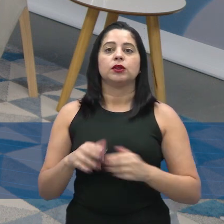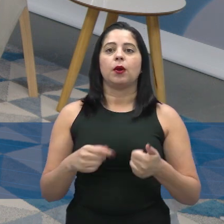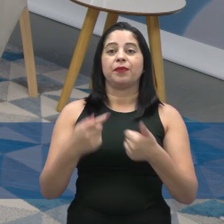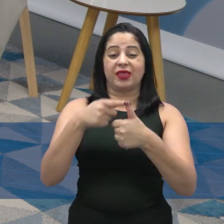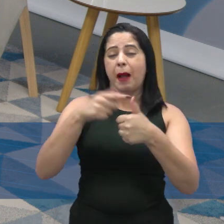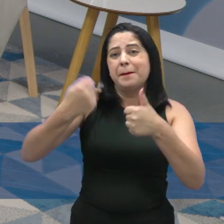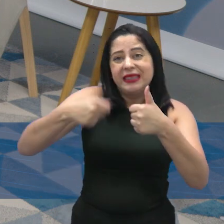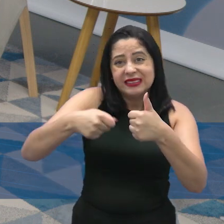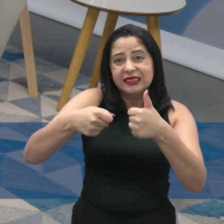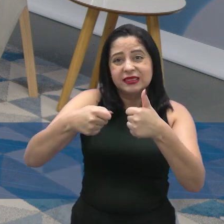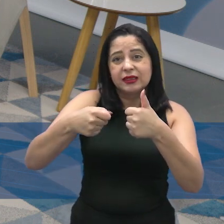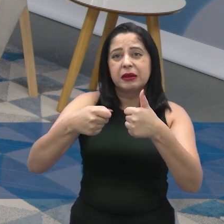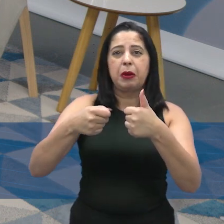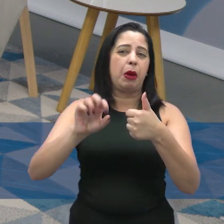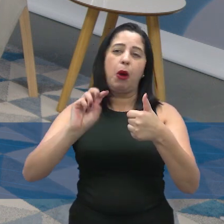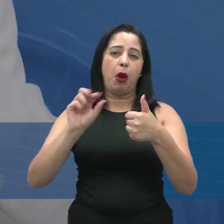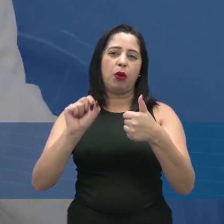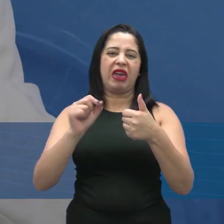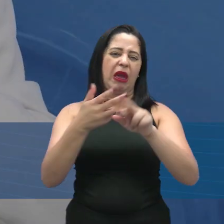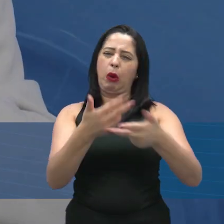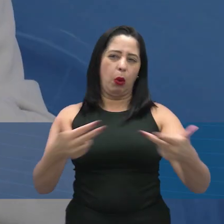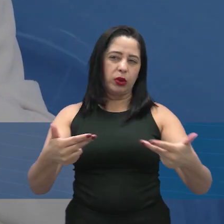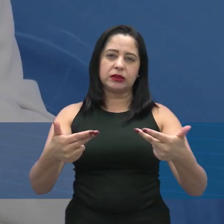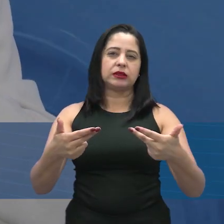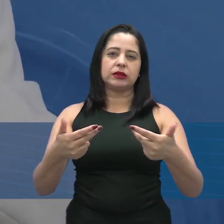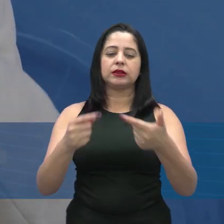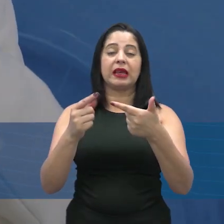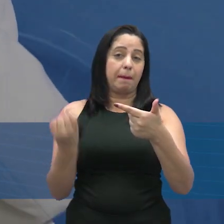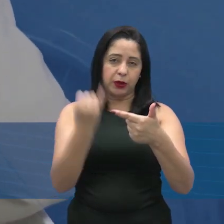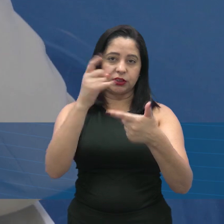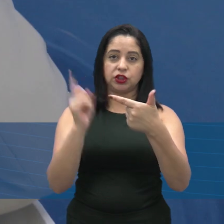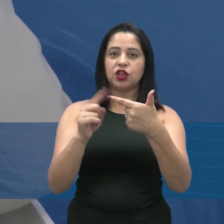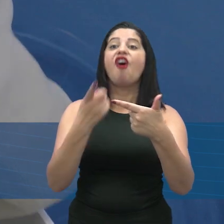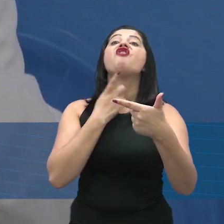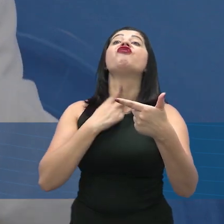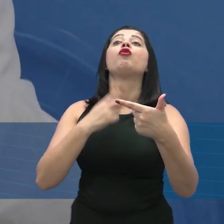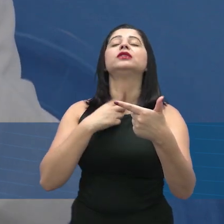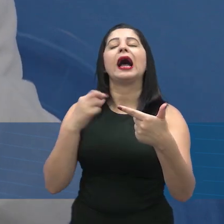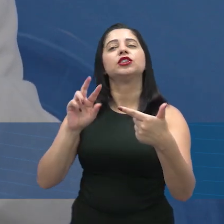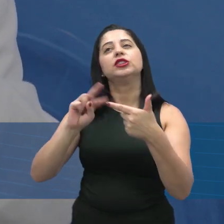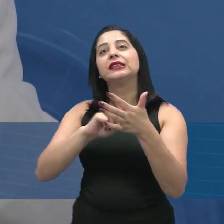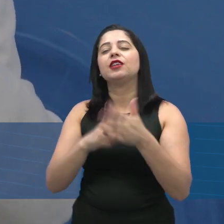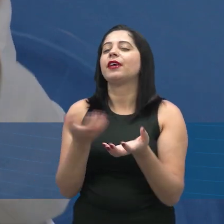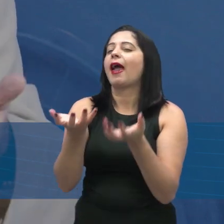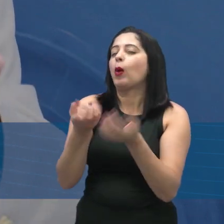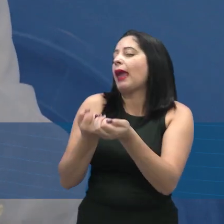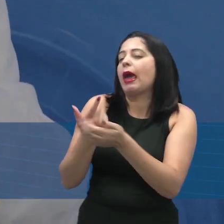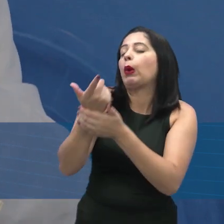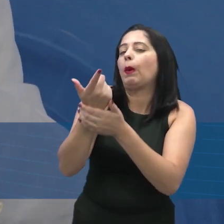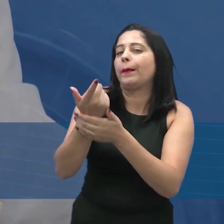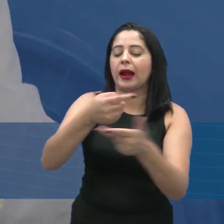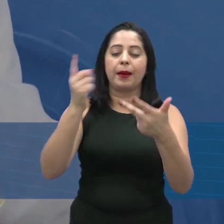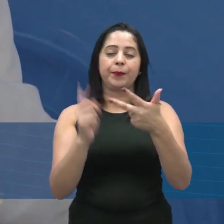Necessidades é o dia a dia, é a sobrevivência, né? Desejos é aquilo que eu quero ter, que eu pretendo